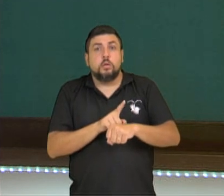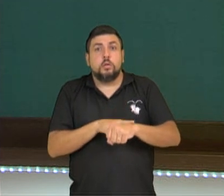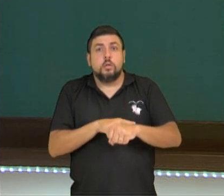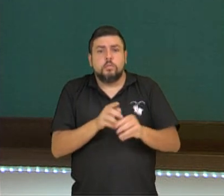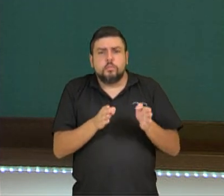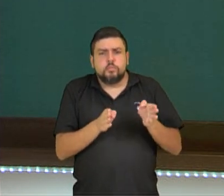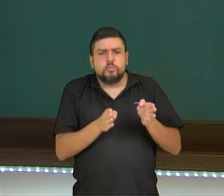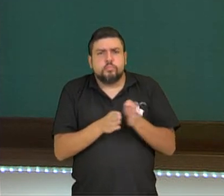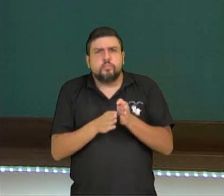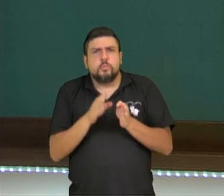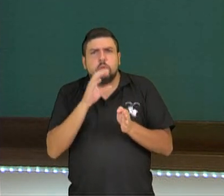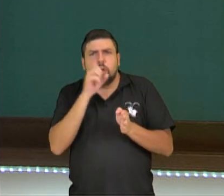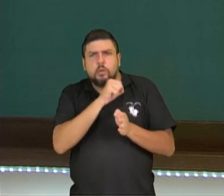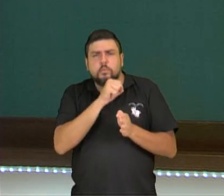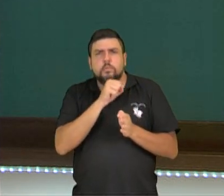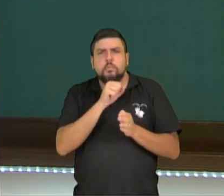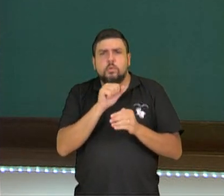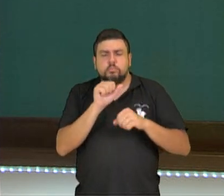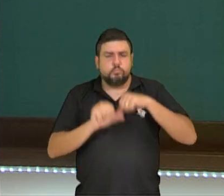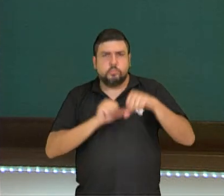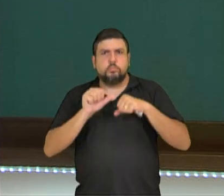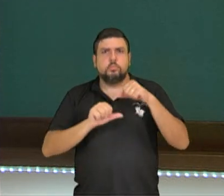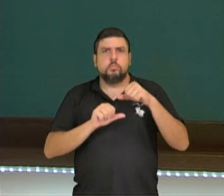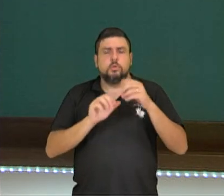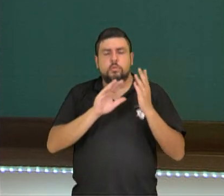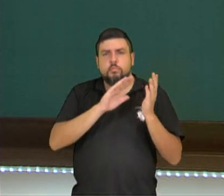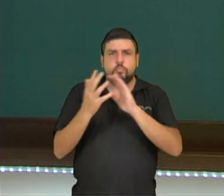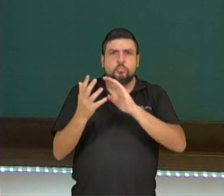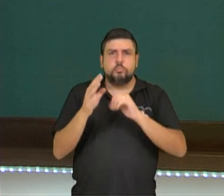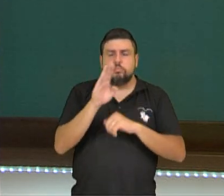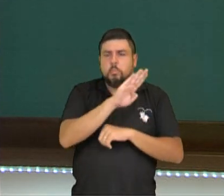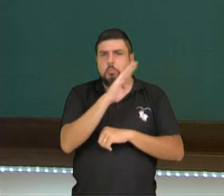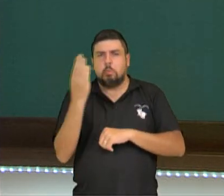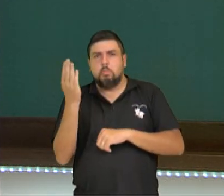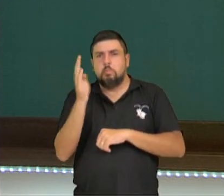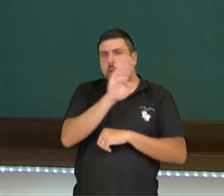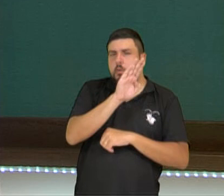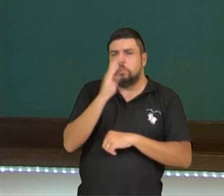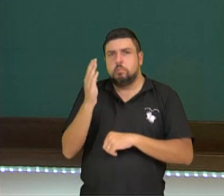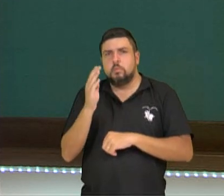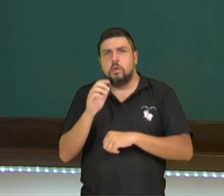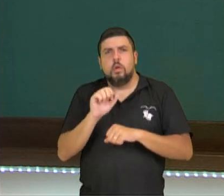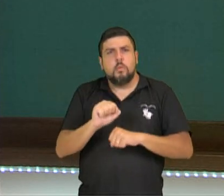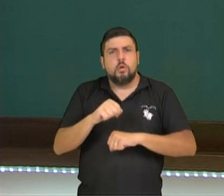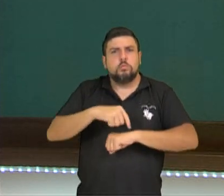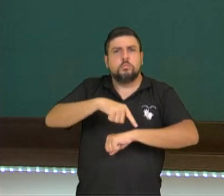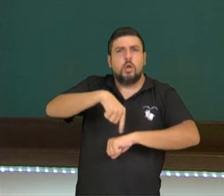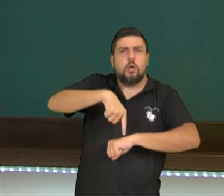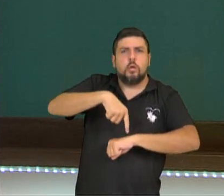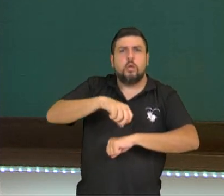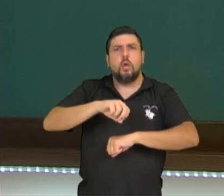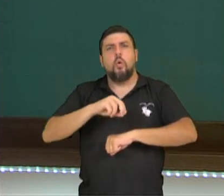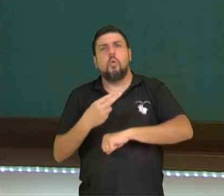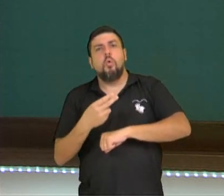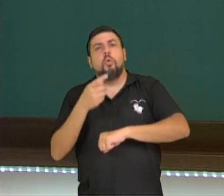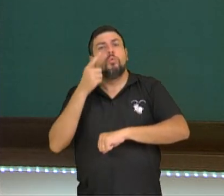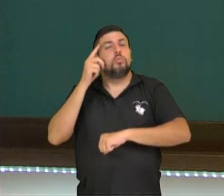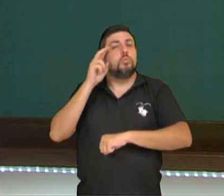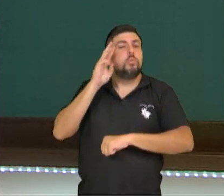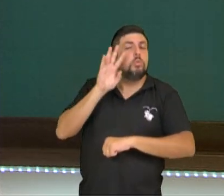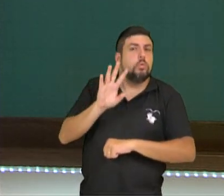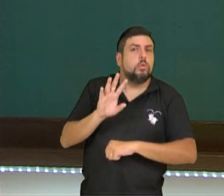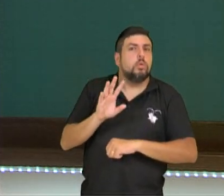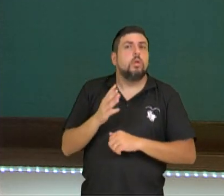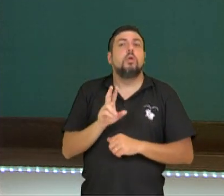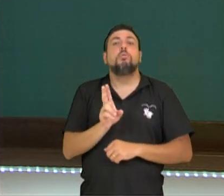curto espaço de tempo, num período curtinho, que pode ser de algumas horas ou de alguns dias, eu chamo